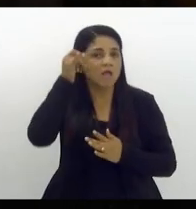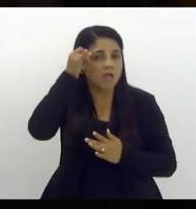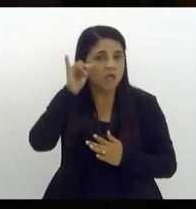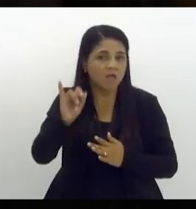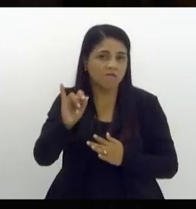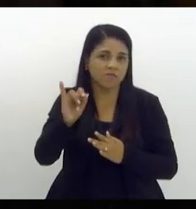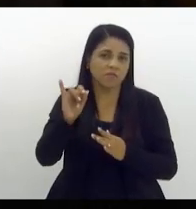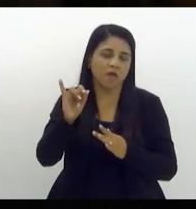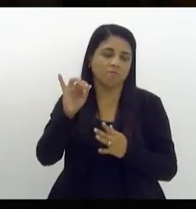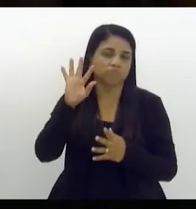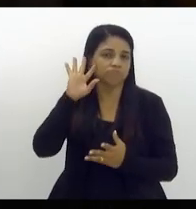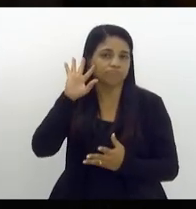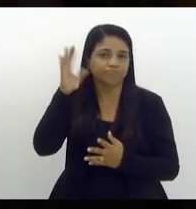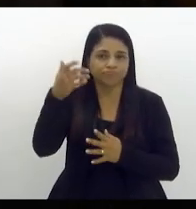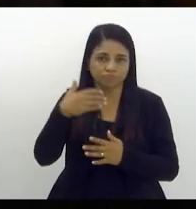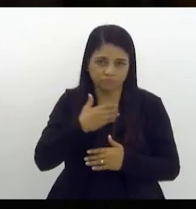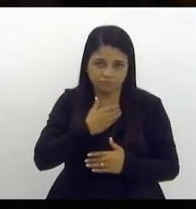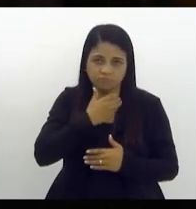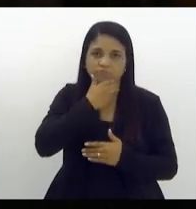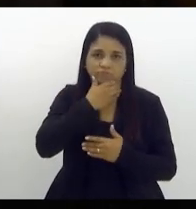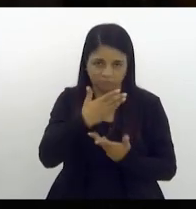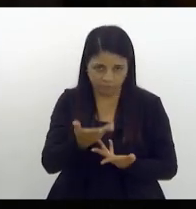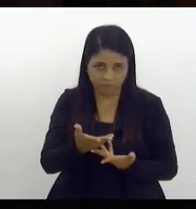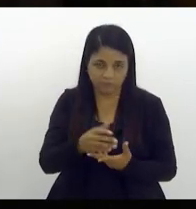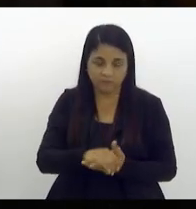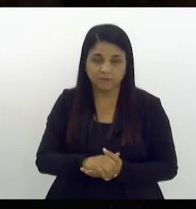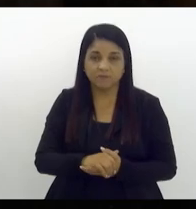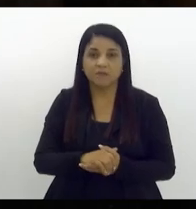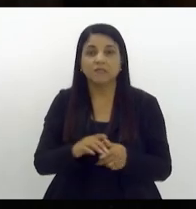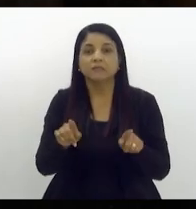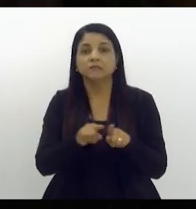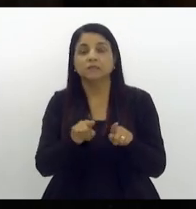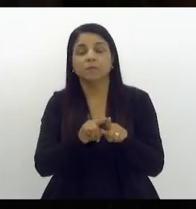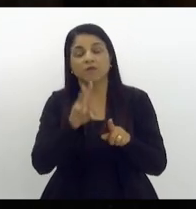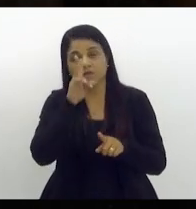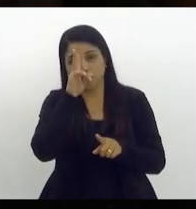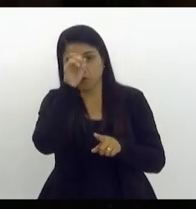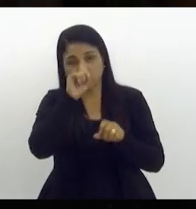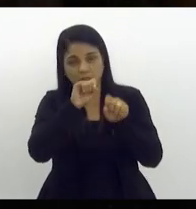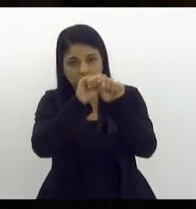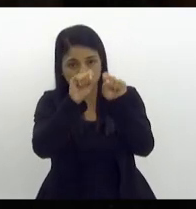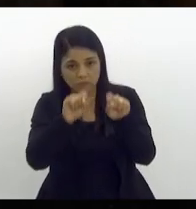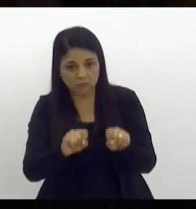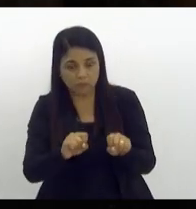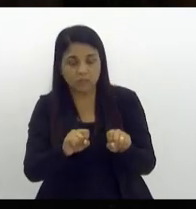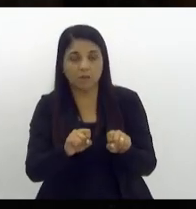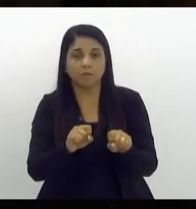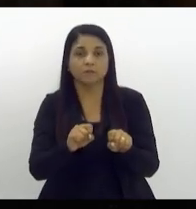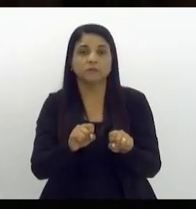de fortalecimento do que eu chamo do sistema de defesa civil.